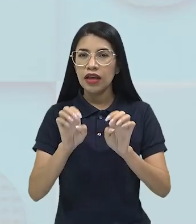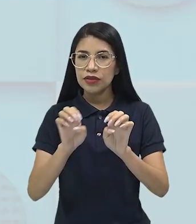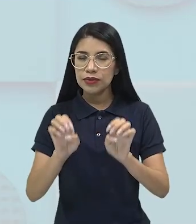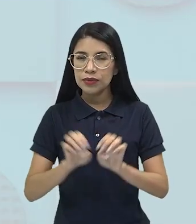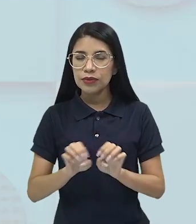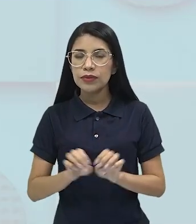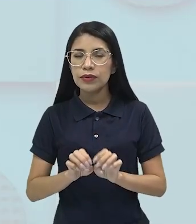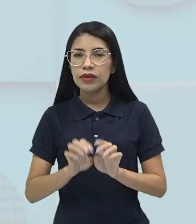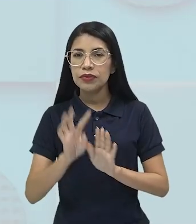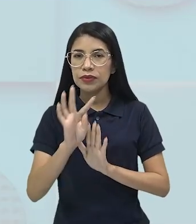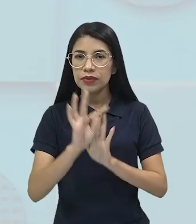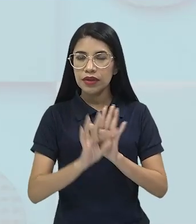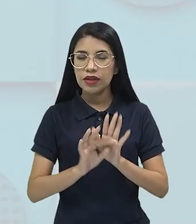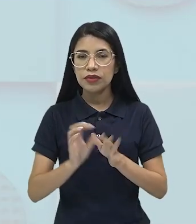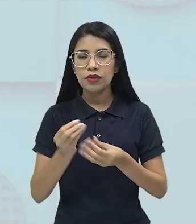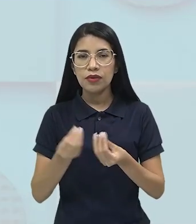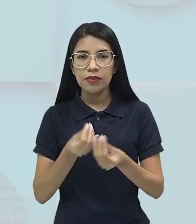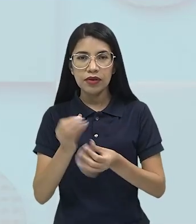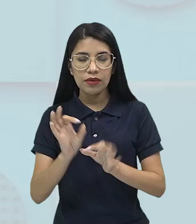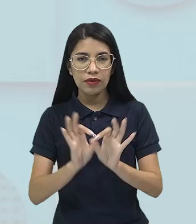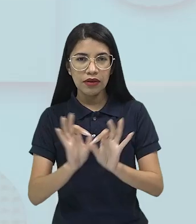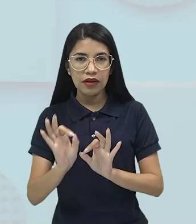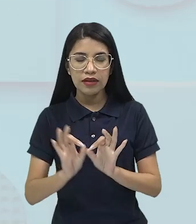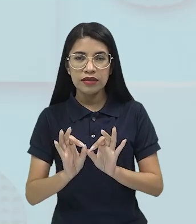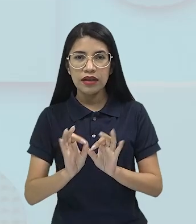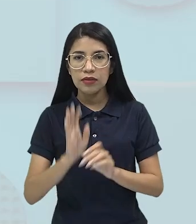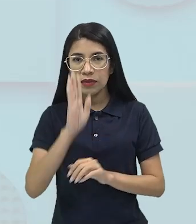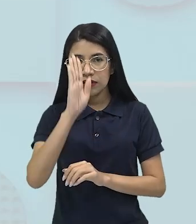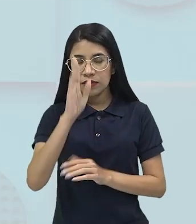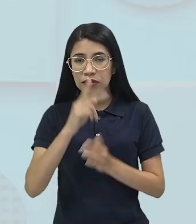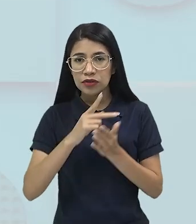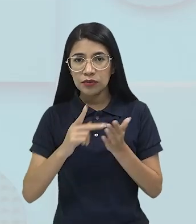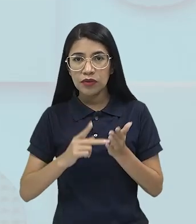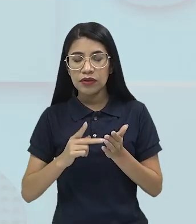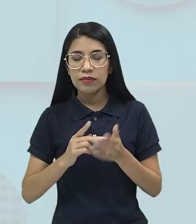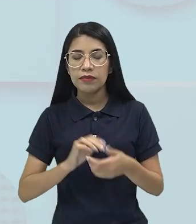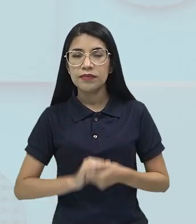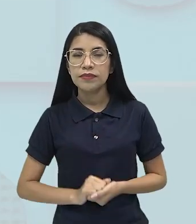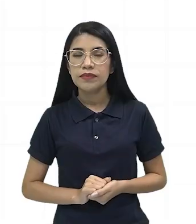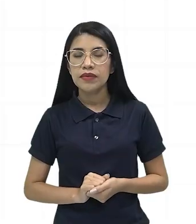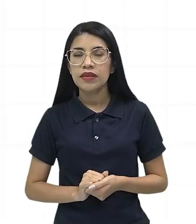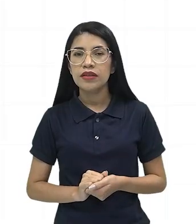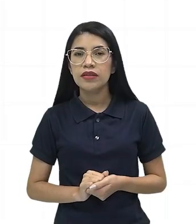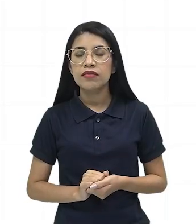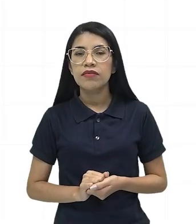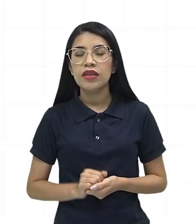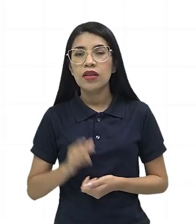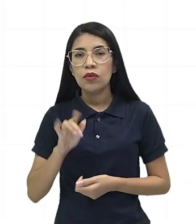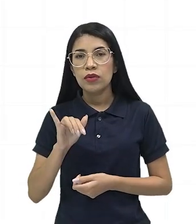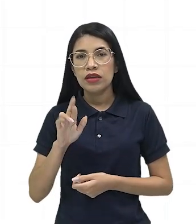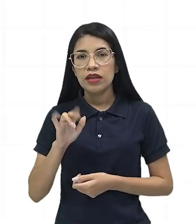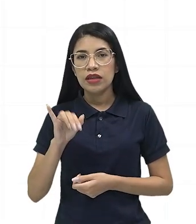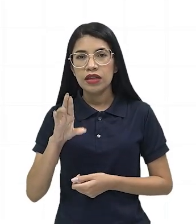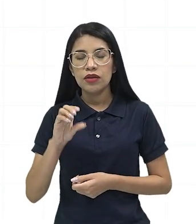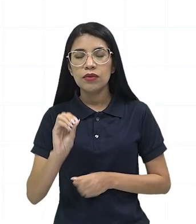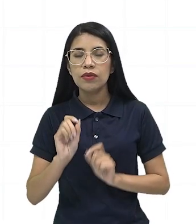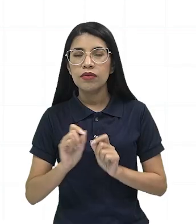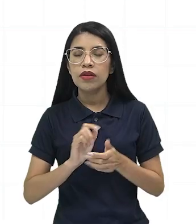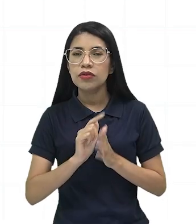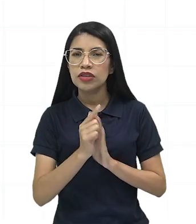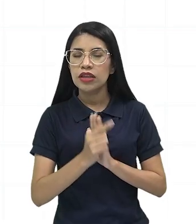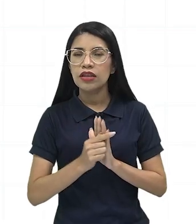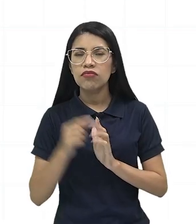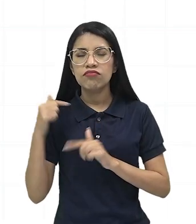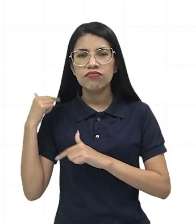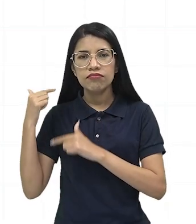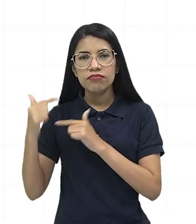se organiza principalmente o poema. Então a gente vai começar falando um pouquinho sobre o gênero lírico. É o gênero mais